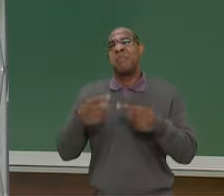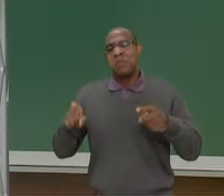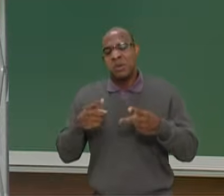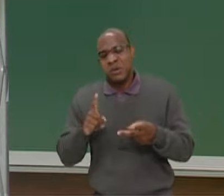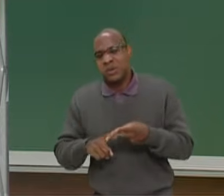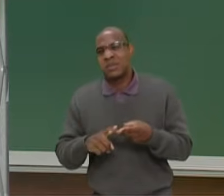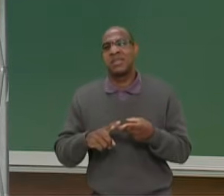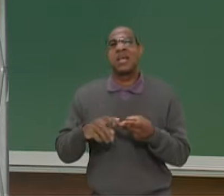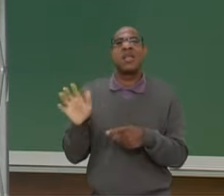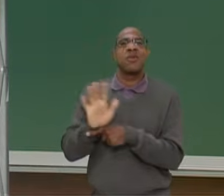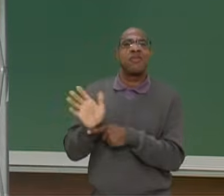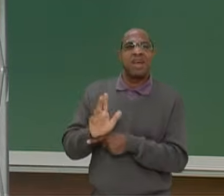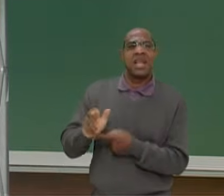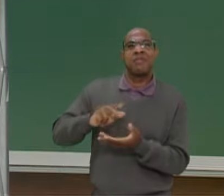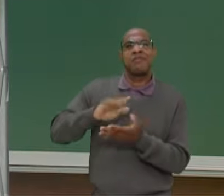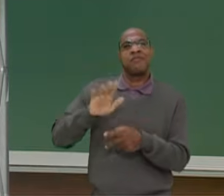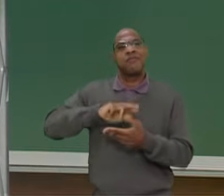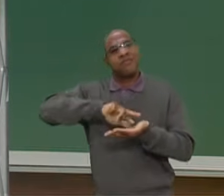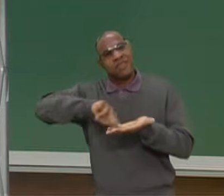e tal.